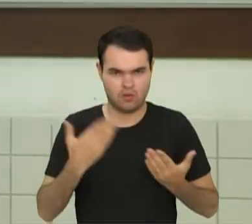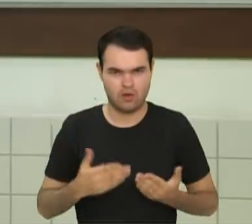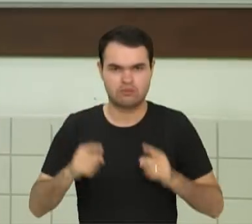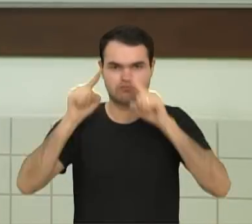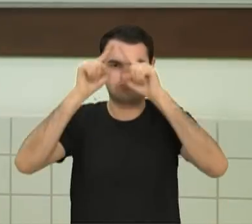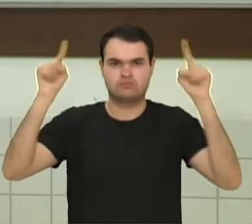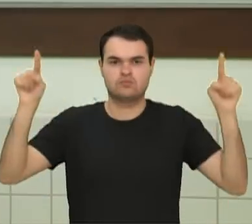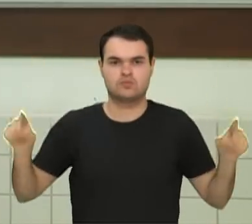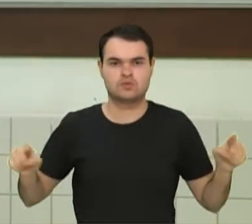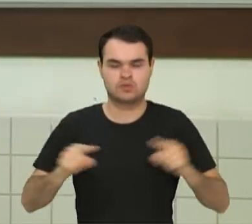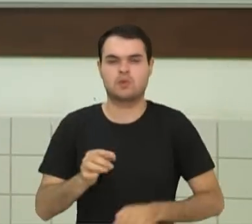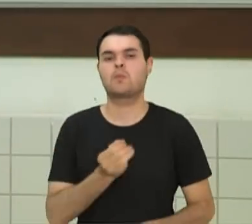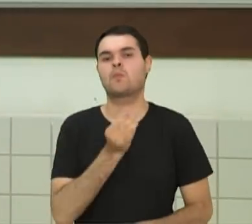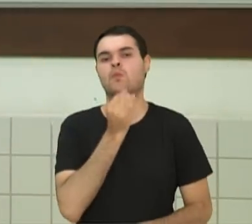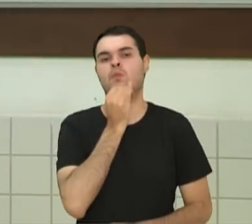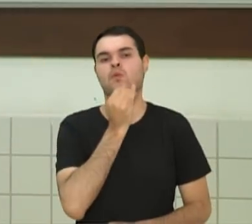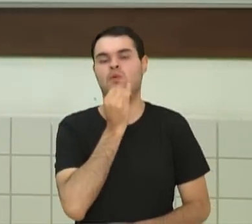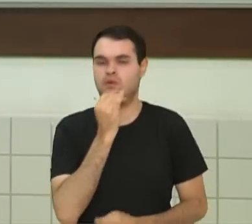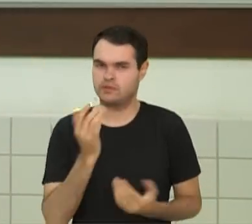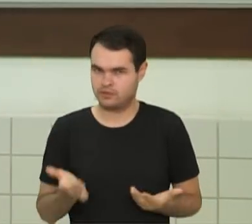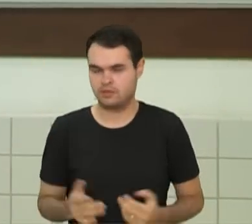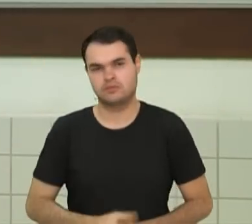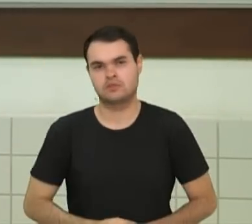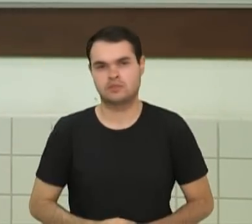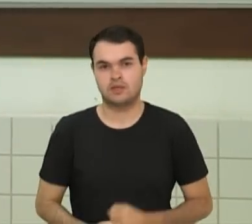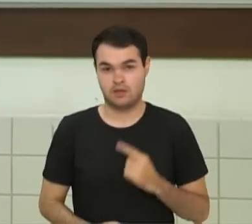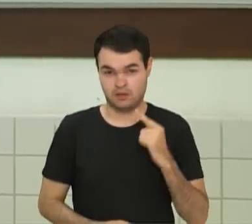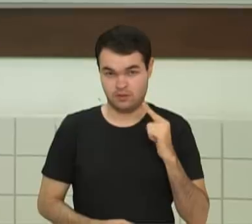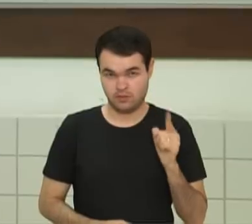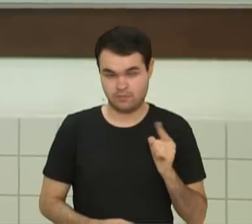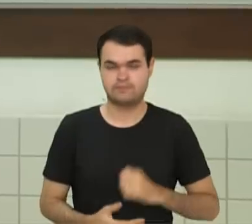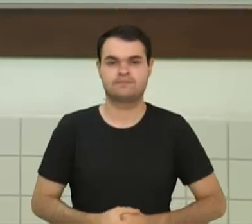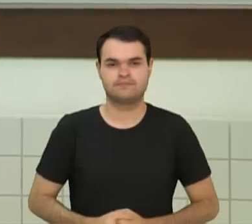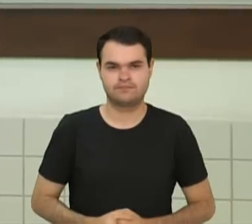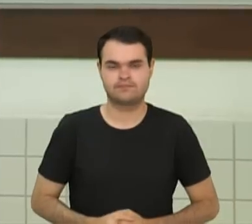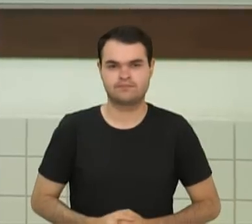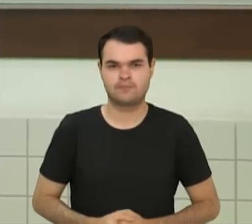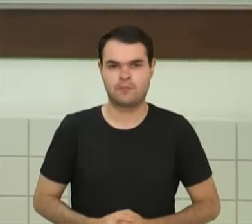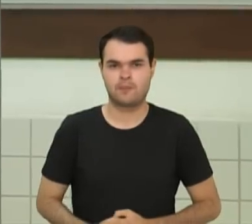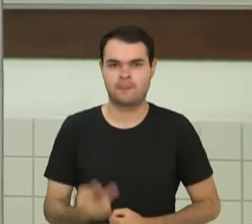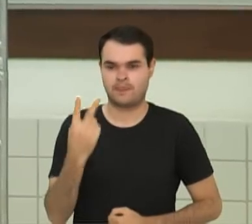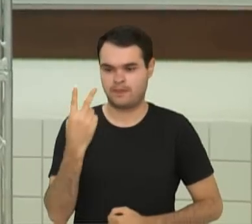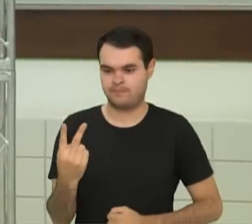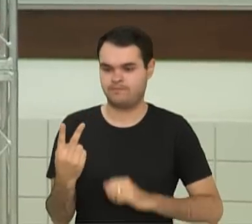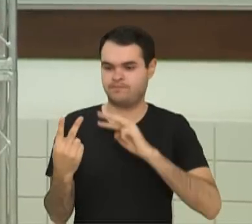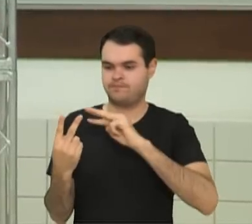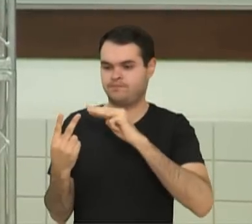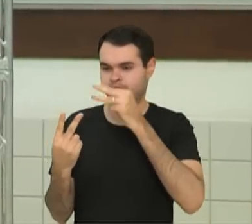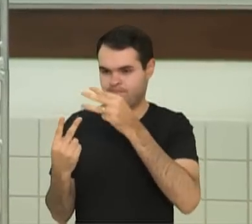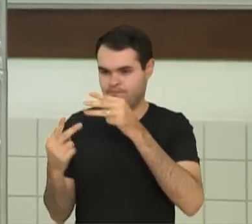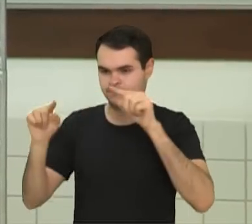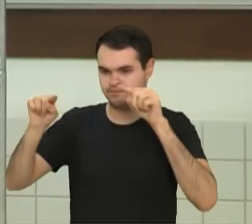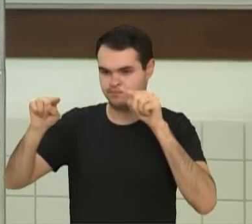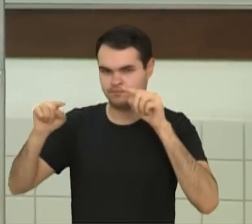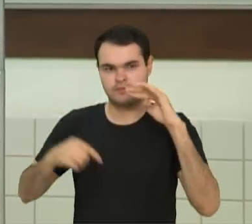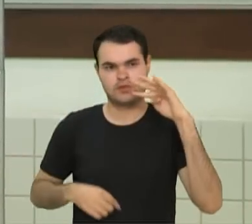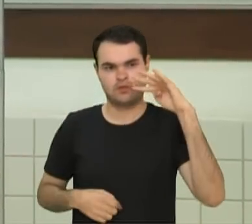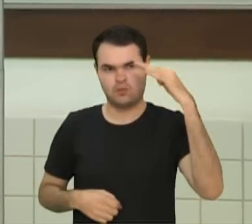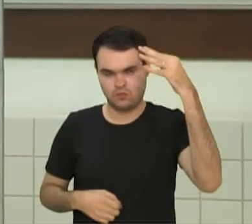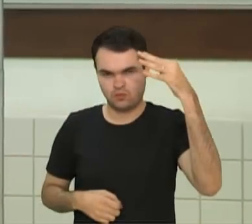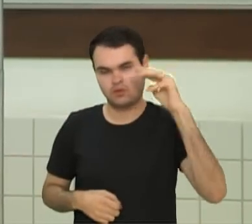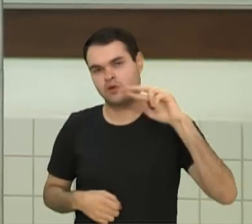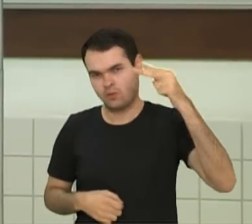gente. Por exemplo, eu tivesse assim, 2 elevado ao cubo elevado ao quadrado.